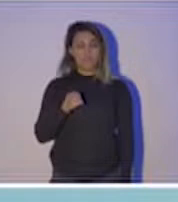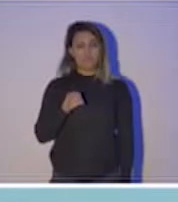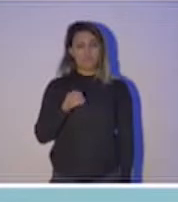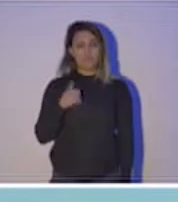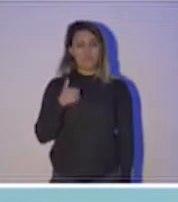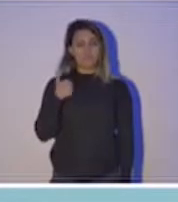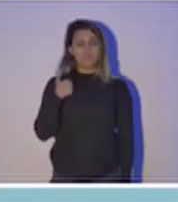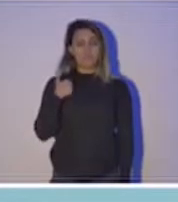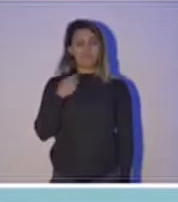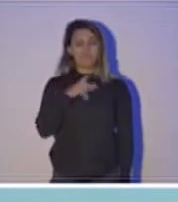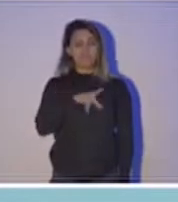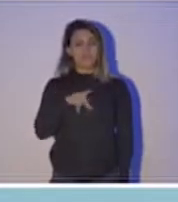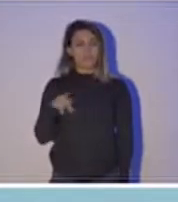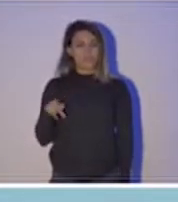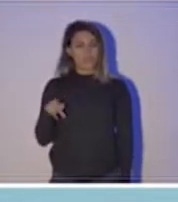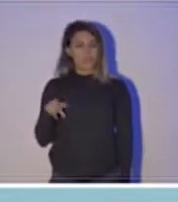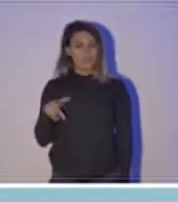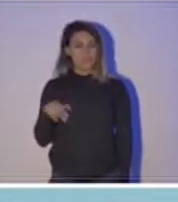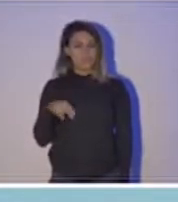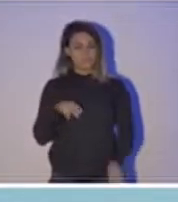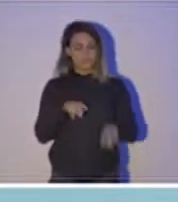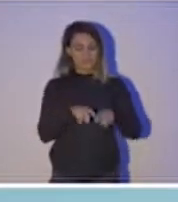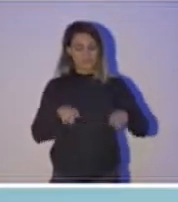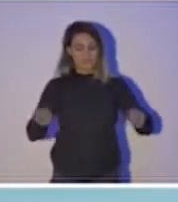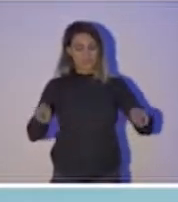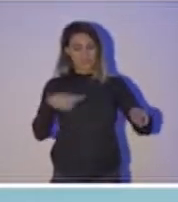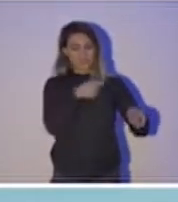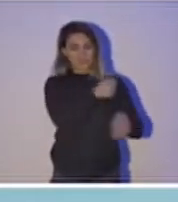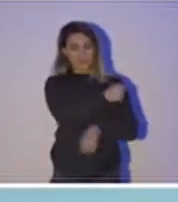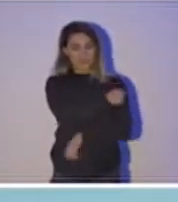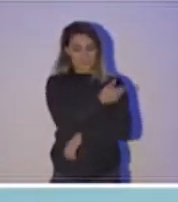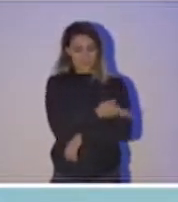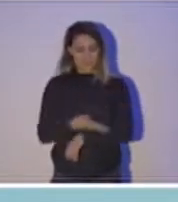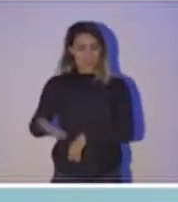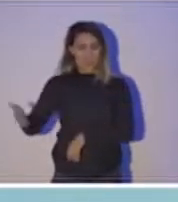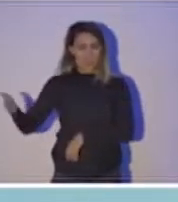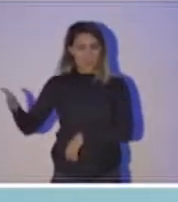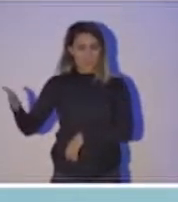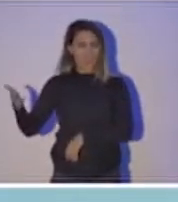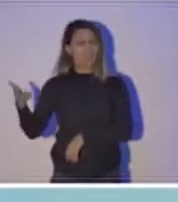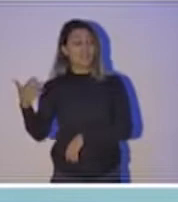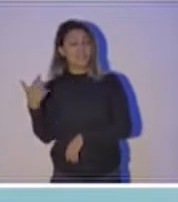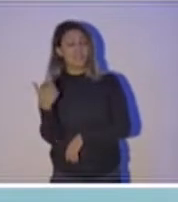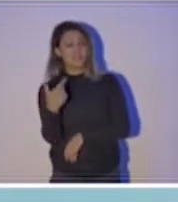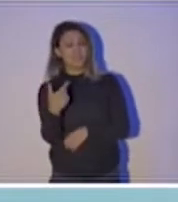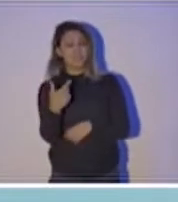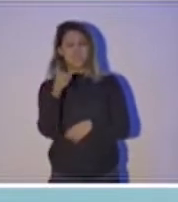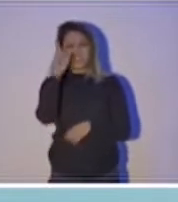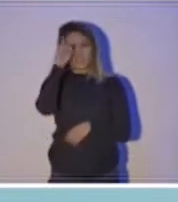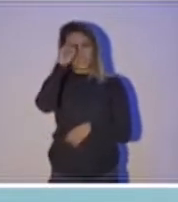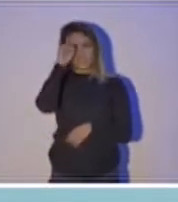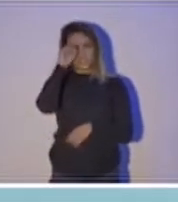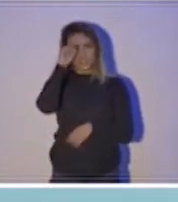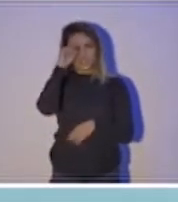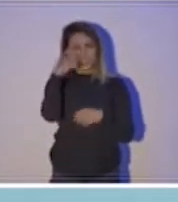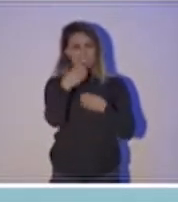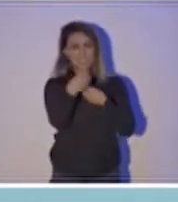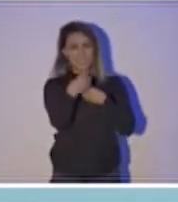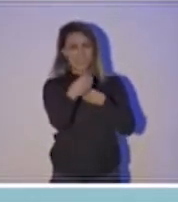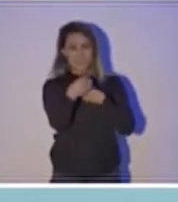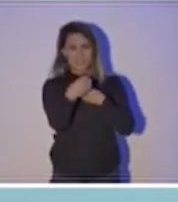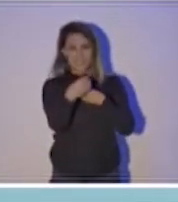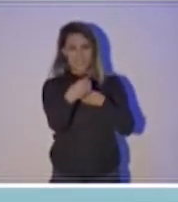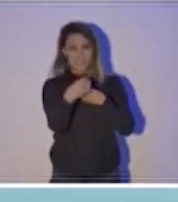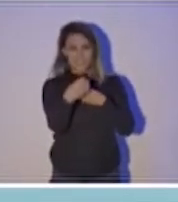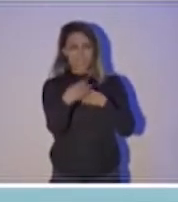professor desses 4 estudantes que me ensinam todos os dias. Tem muitos outros estudantes nos acompanhando.